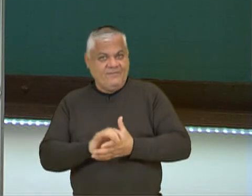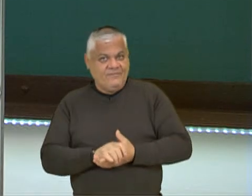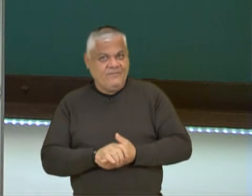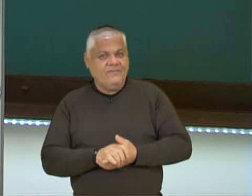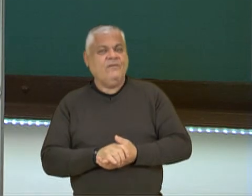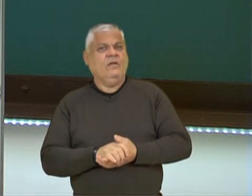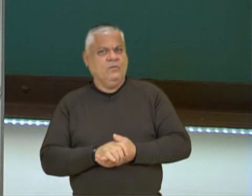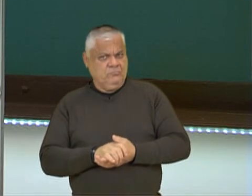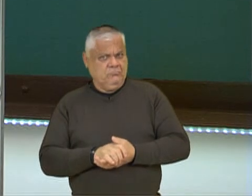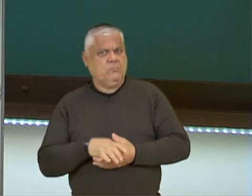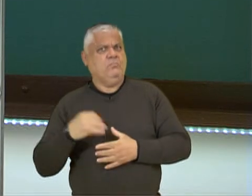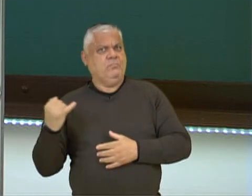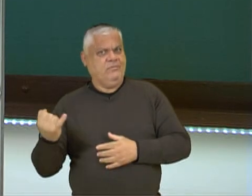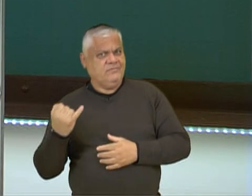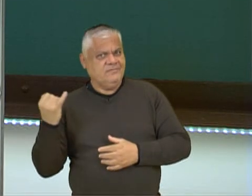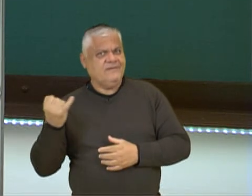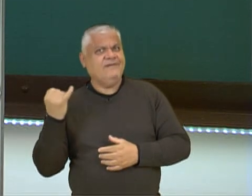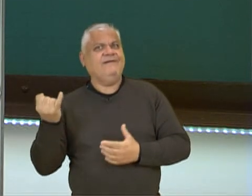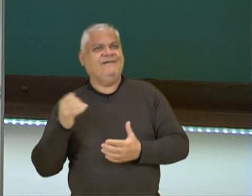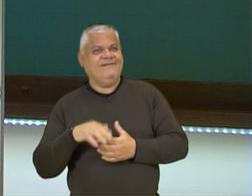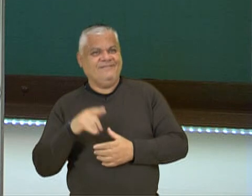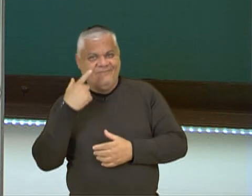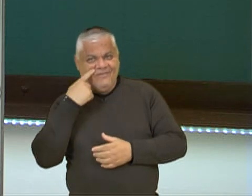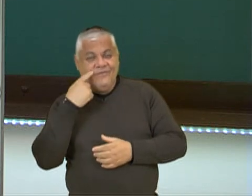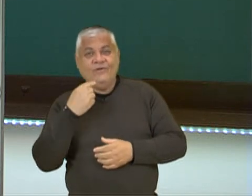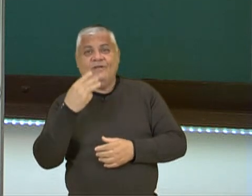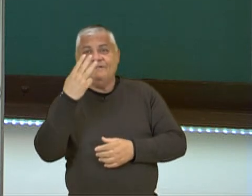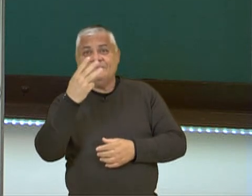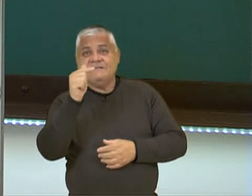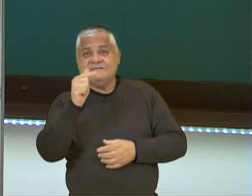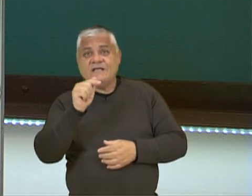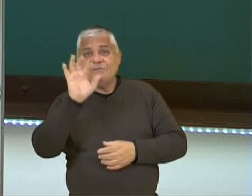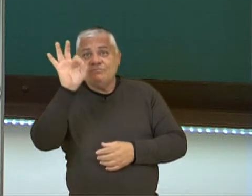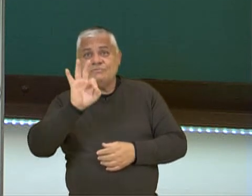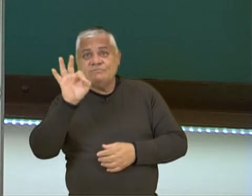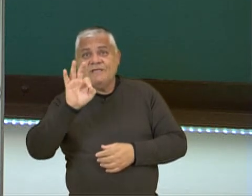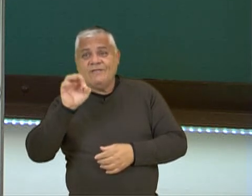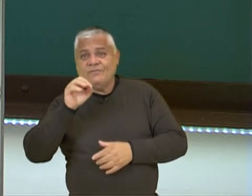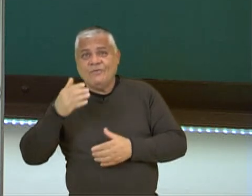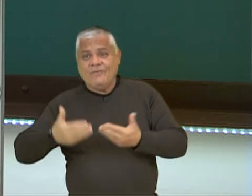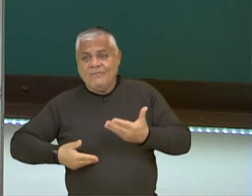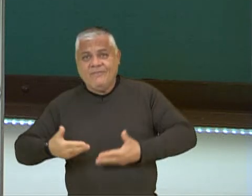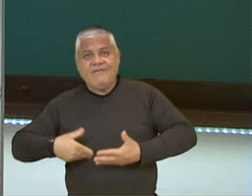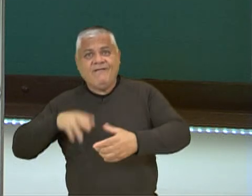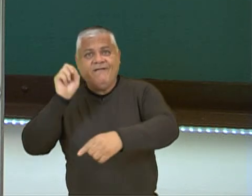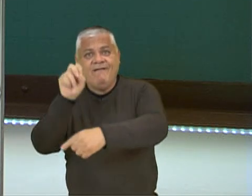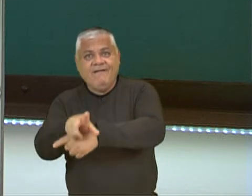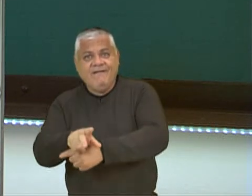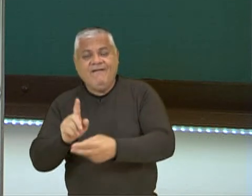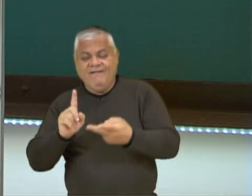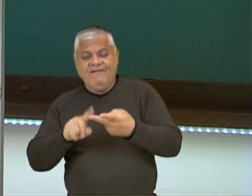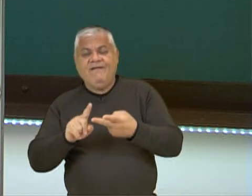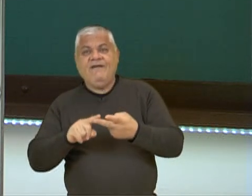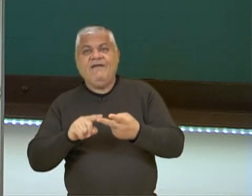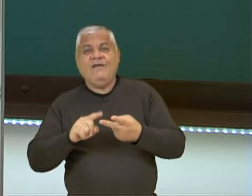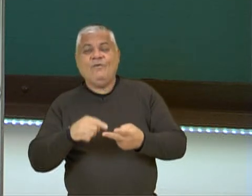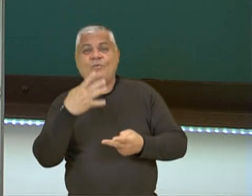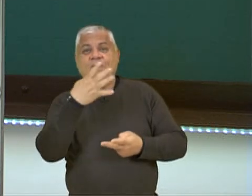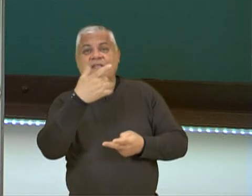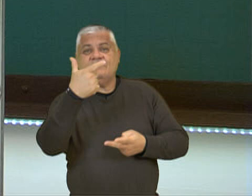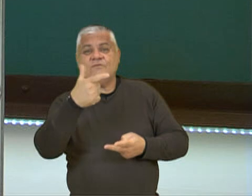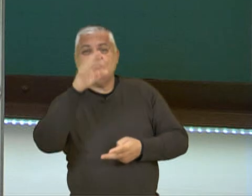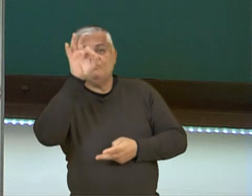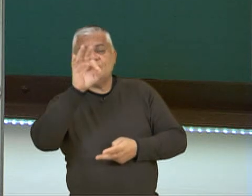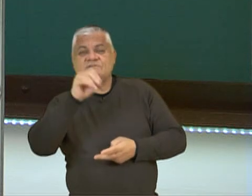é uma atividade importantíssima. Olha a quantidade de emprego que gera, olha a quantidade de exportação para a economia do